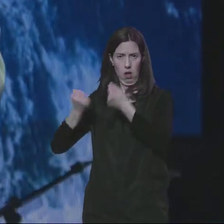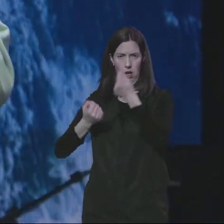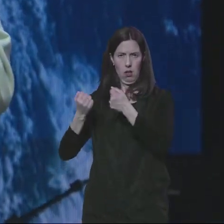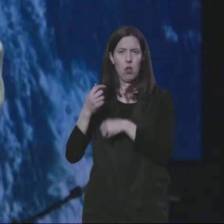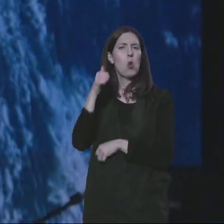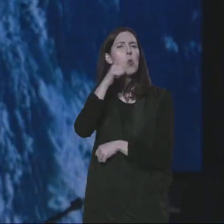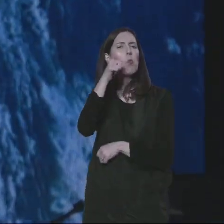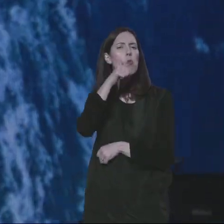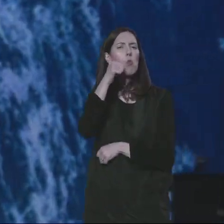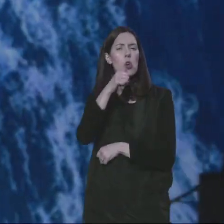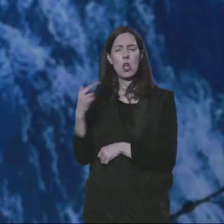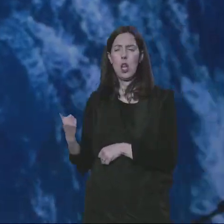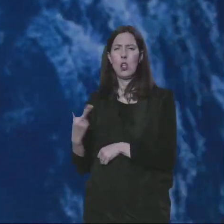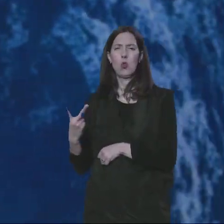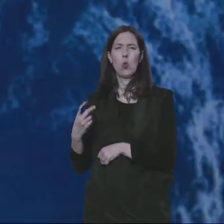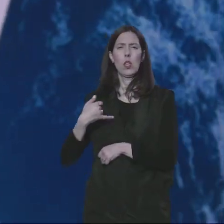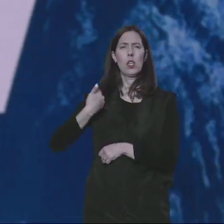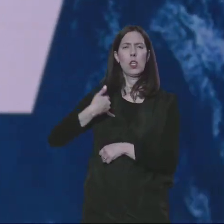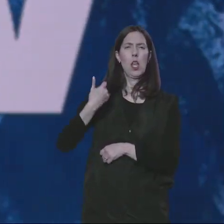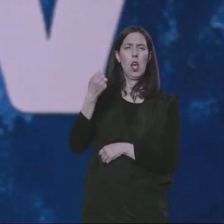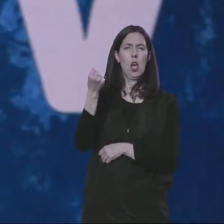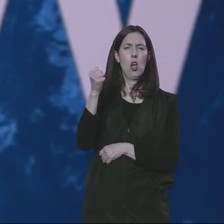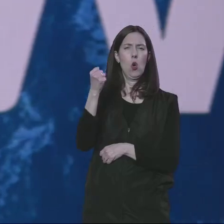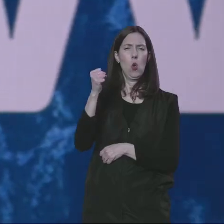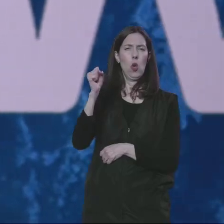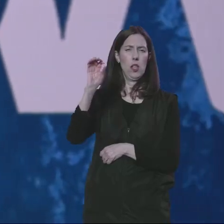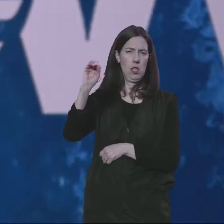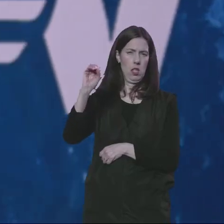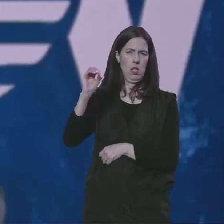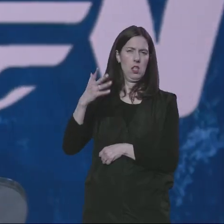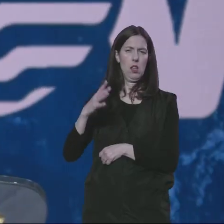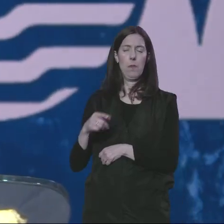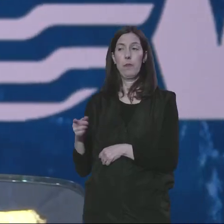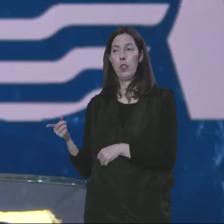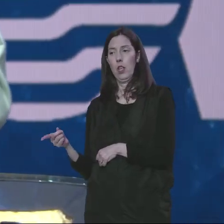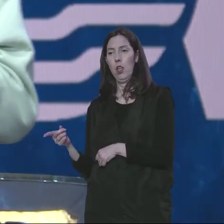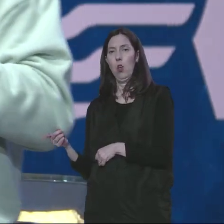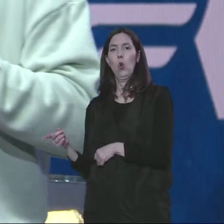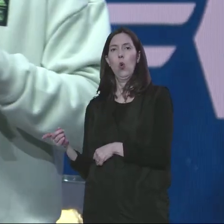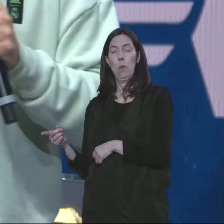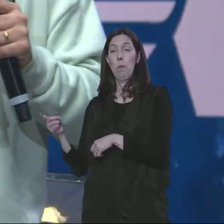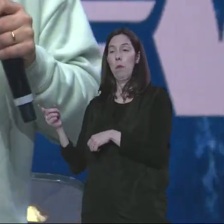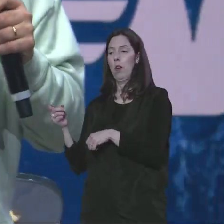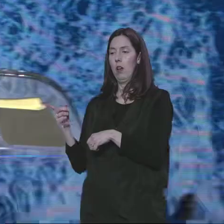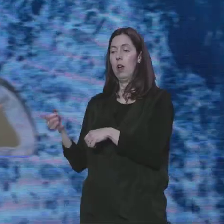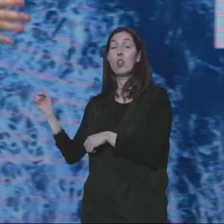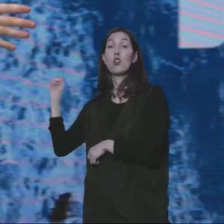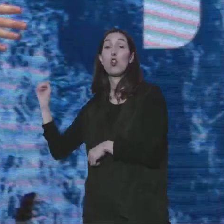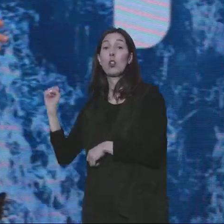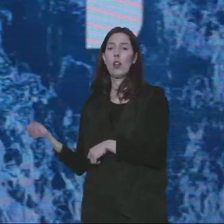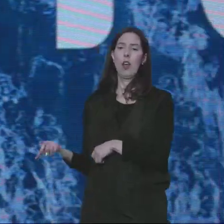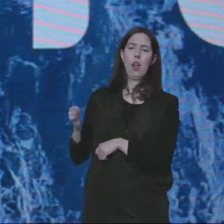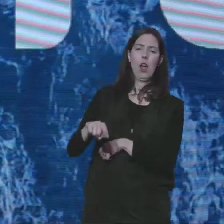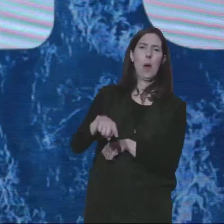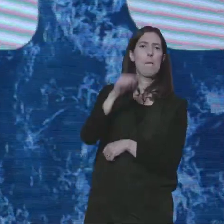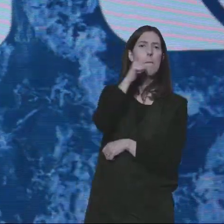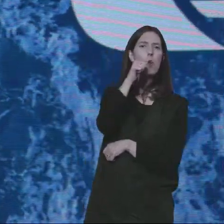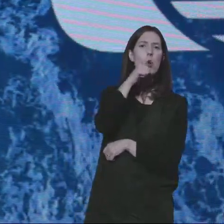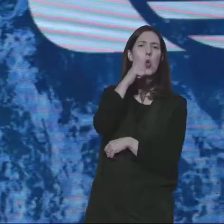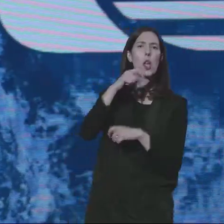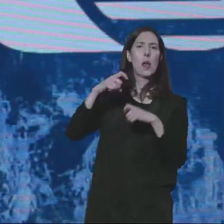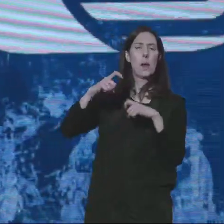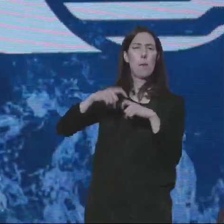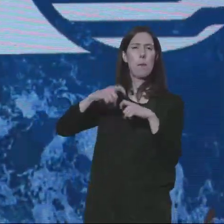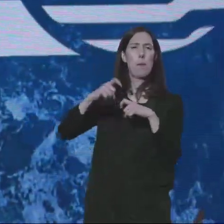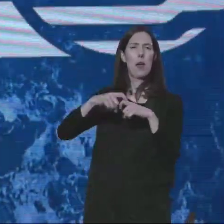duas mulheres próximas dos 80 anos, uma delas médica e viúva, a outra foi solteira a vida inteira, com